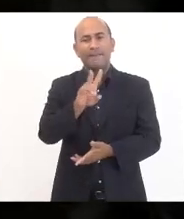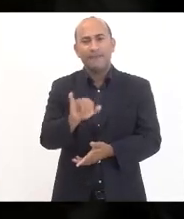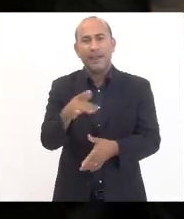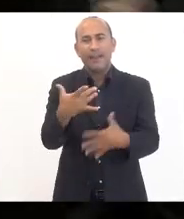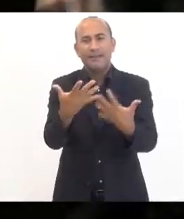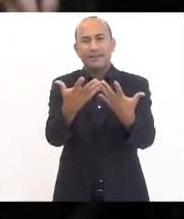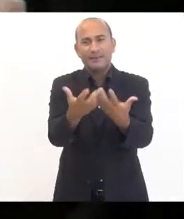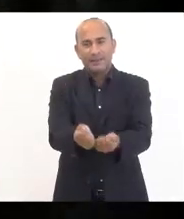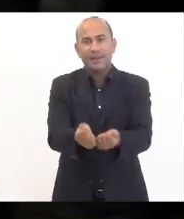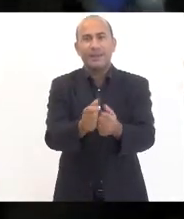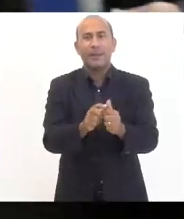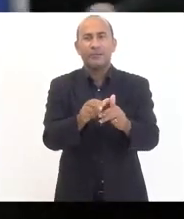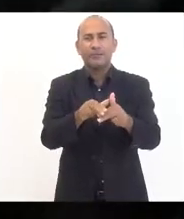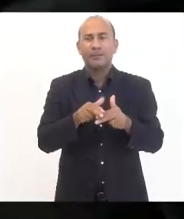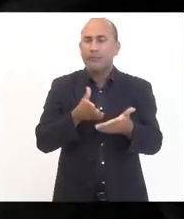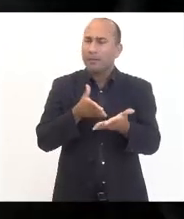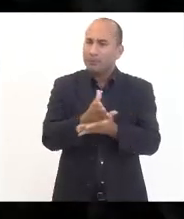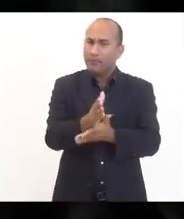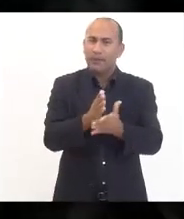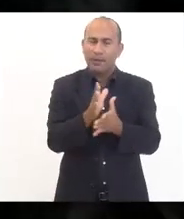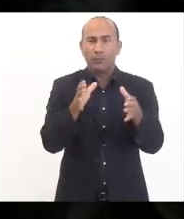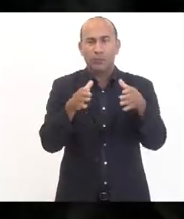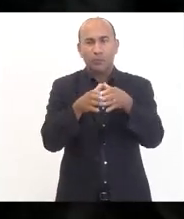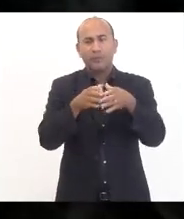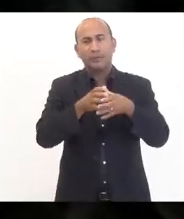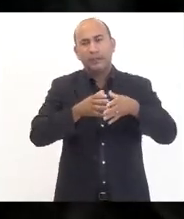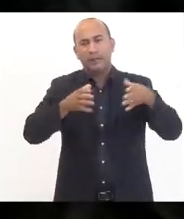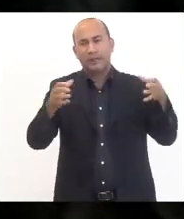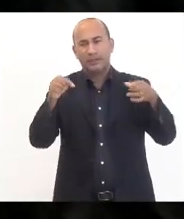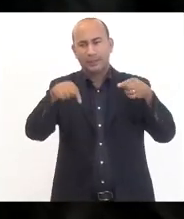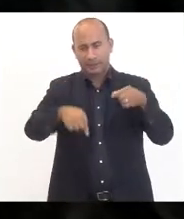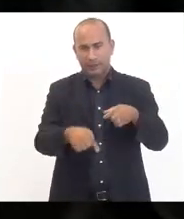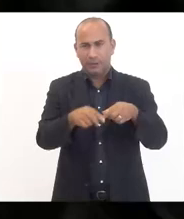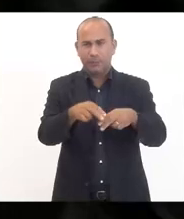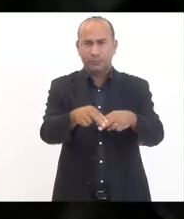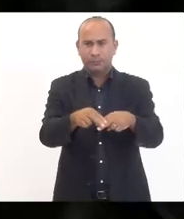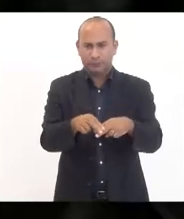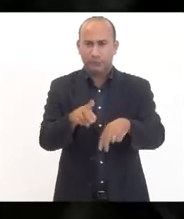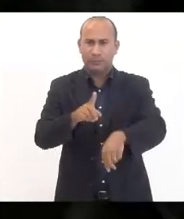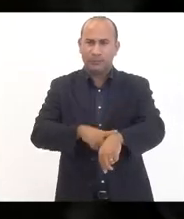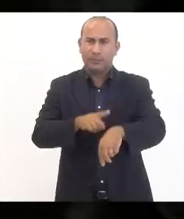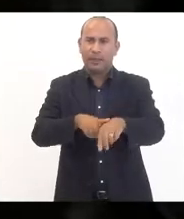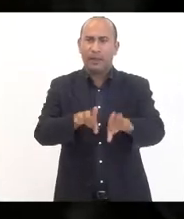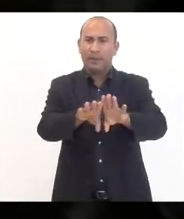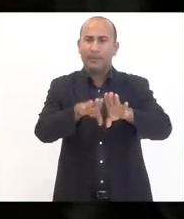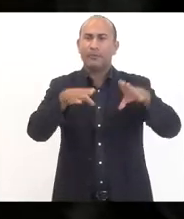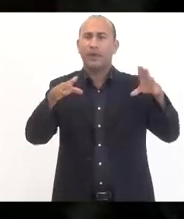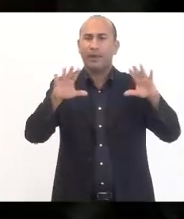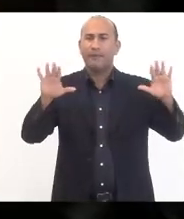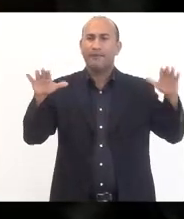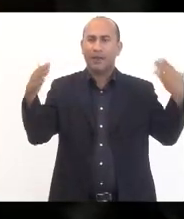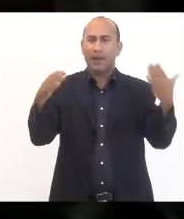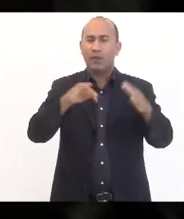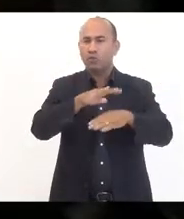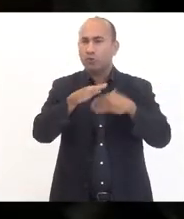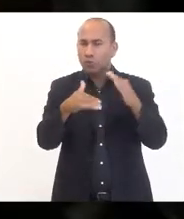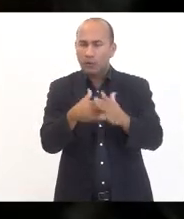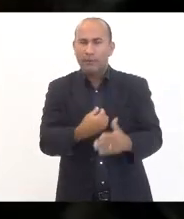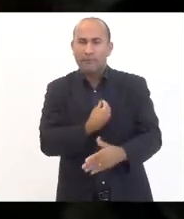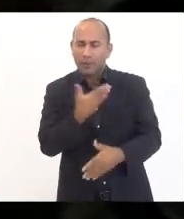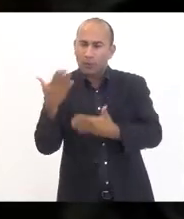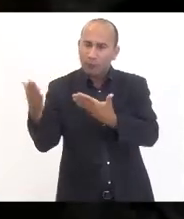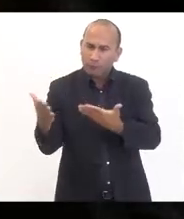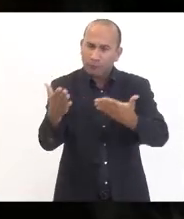o título aprovado por unanimidade dessa casa durante a cerimônia de abertura do evento. Todos estão